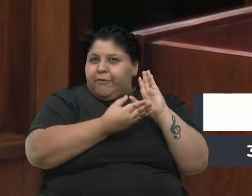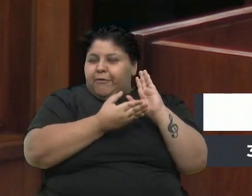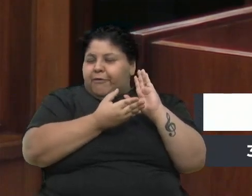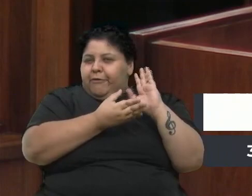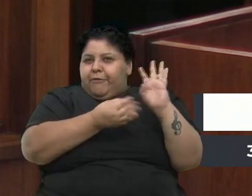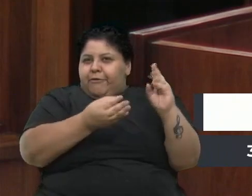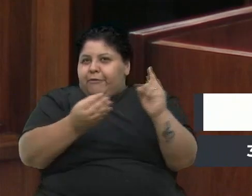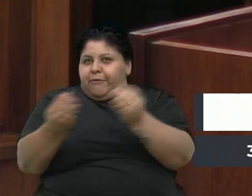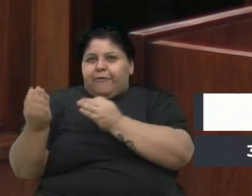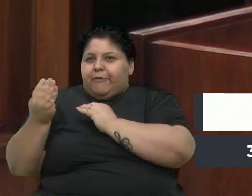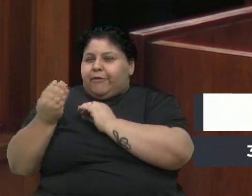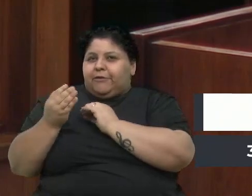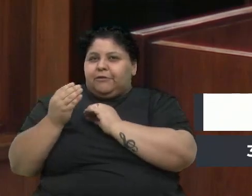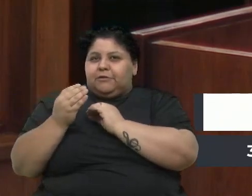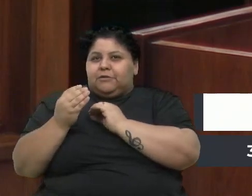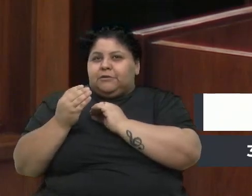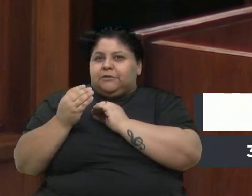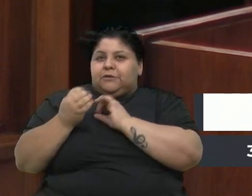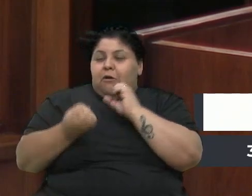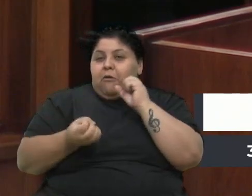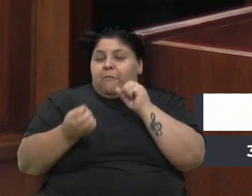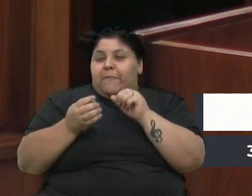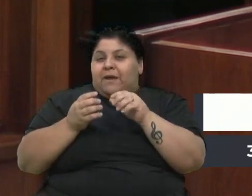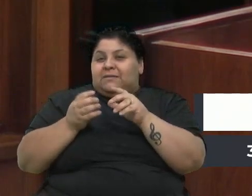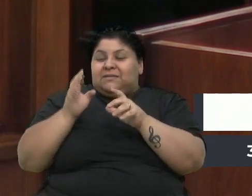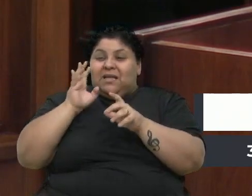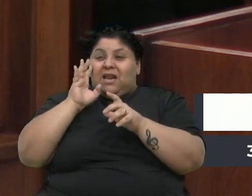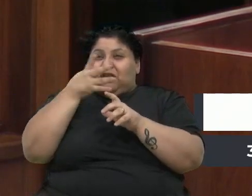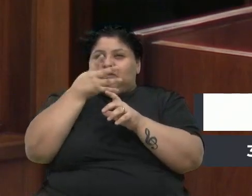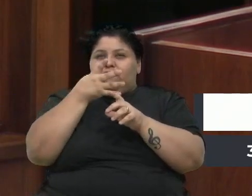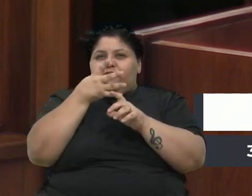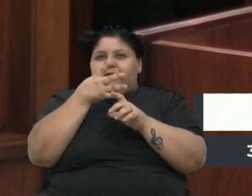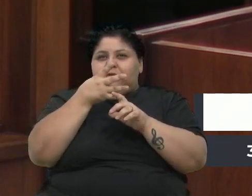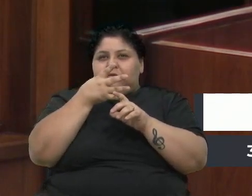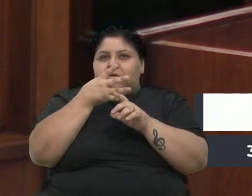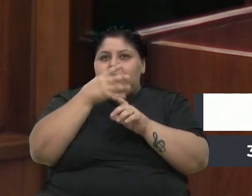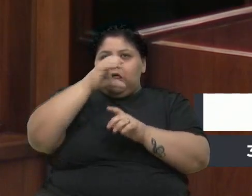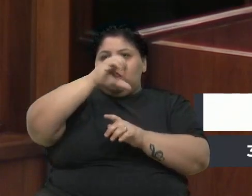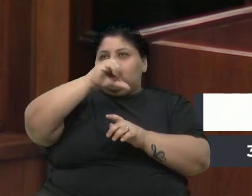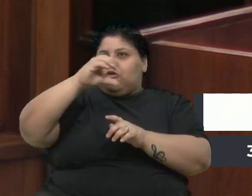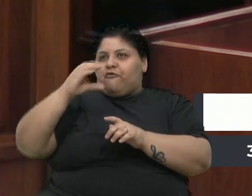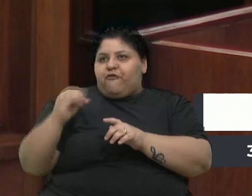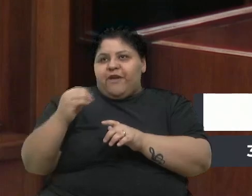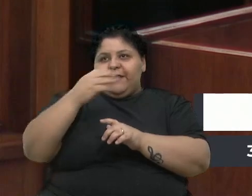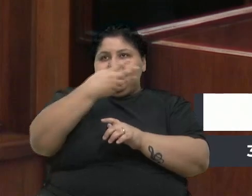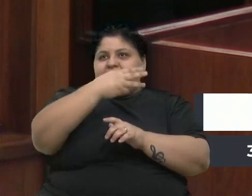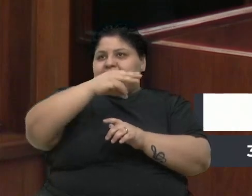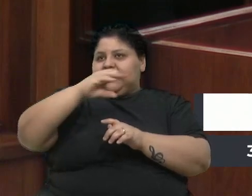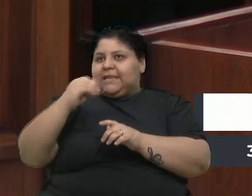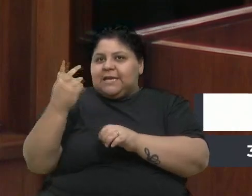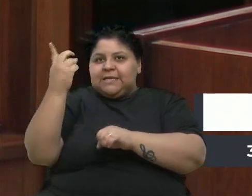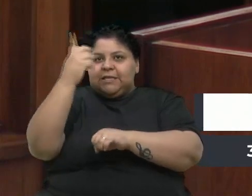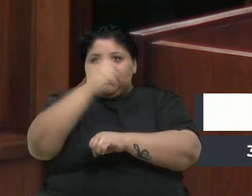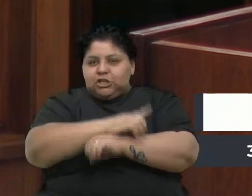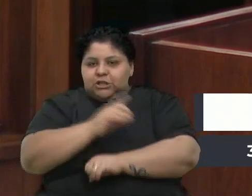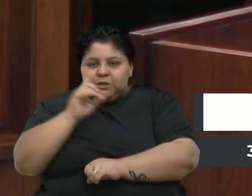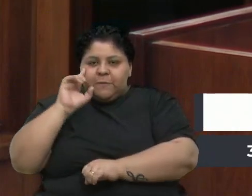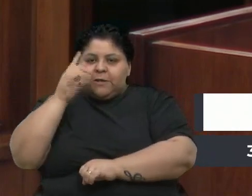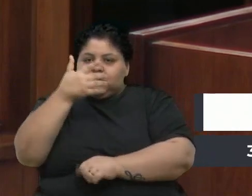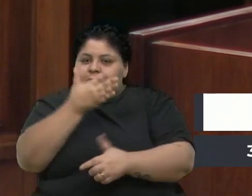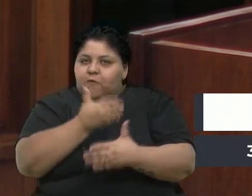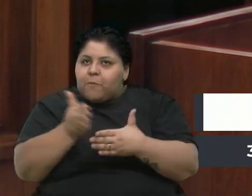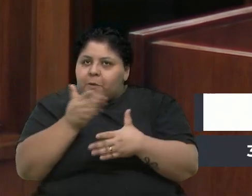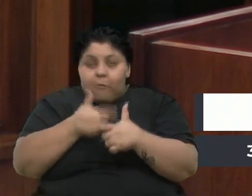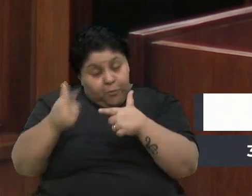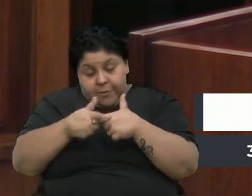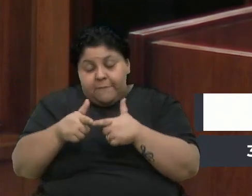60, 90 dias para serem solucionados e que agora, então, a gente tem uma previsão de que isso aconteça com uma agilidade